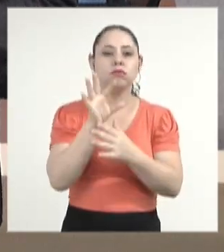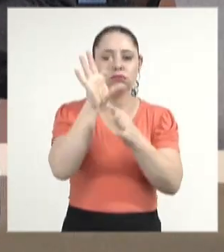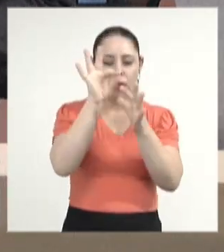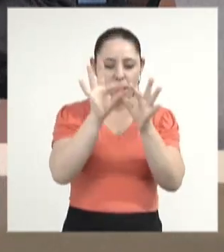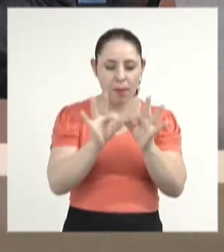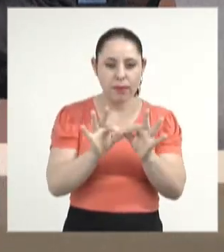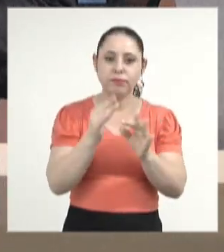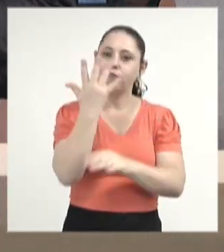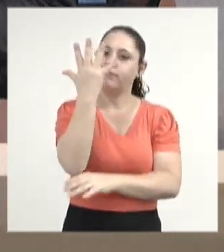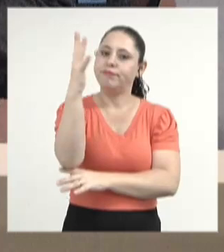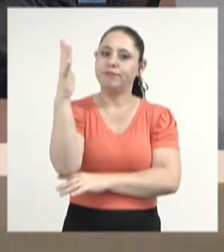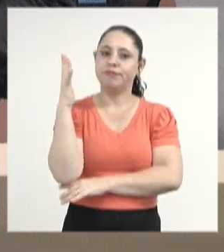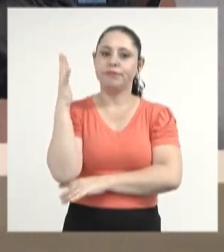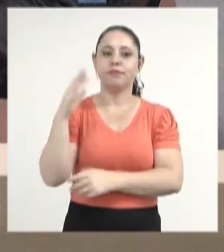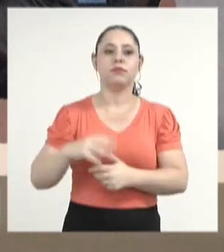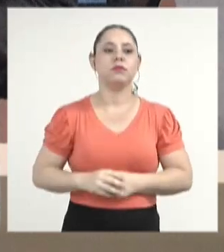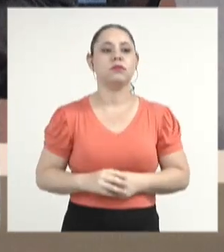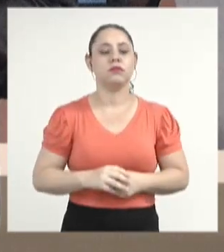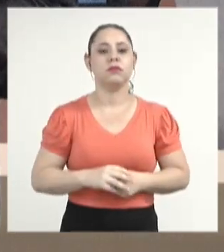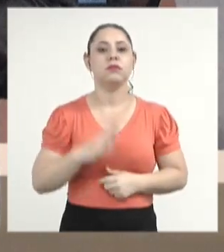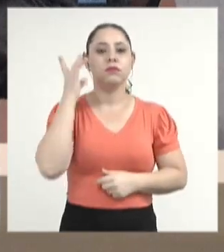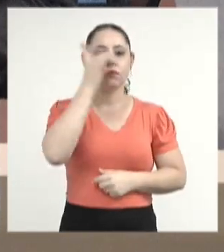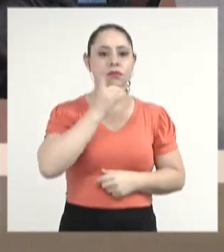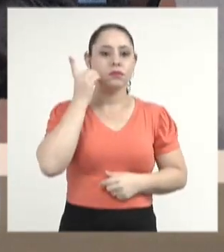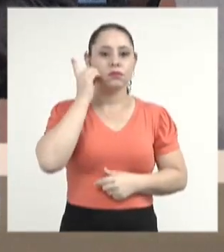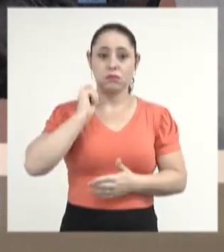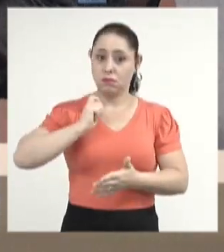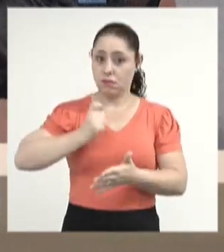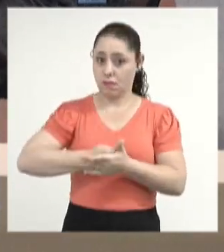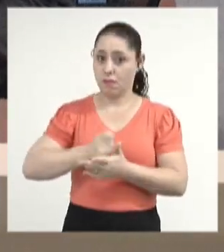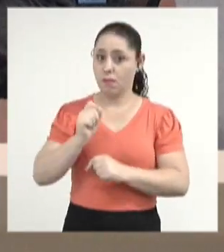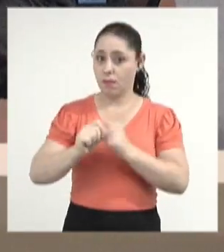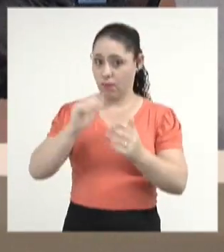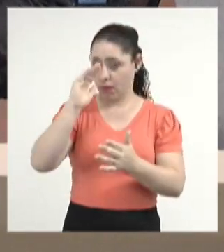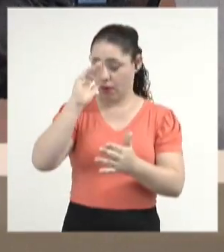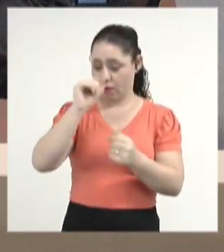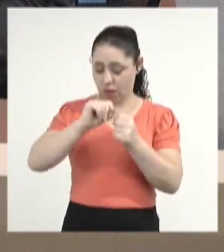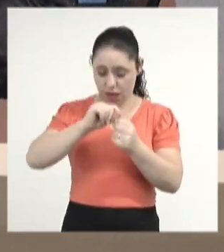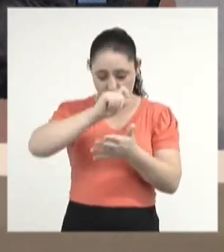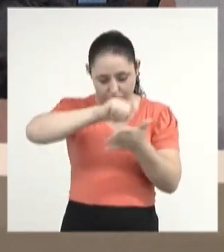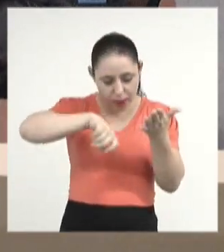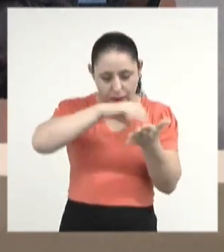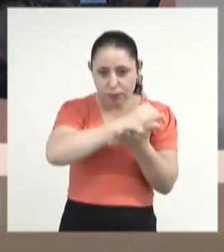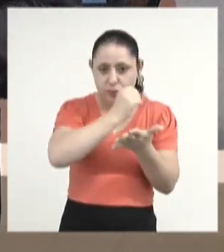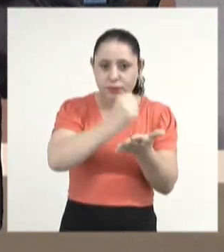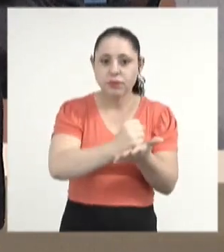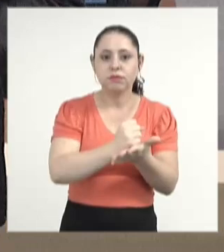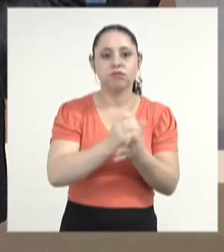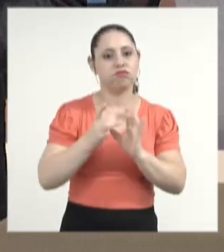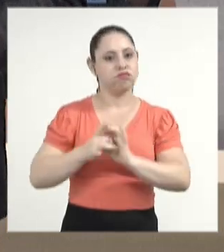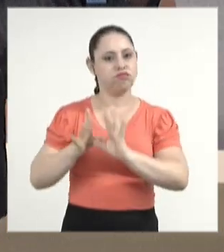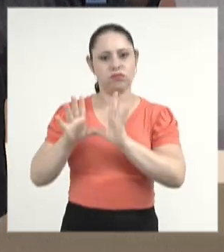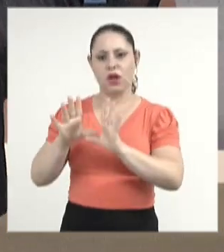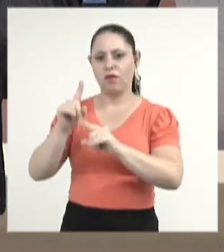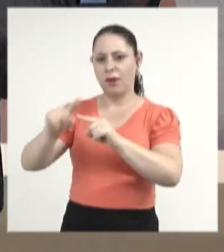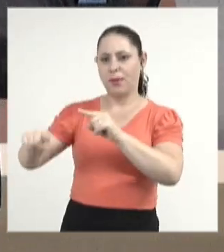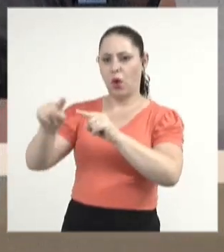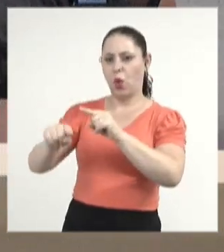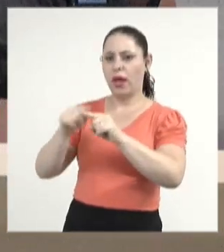medições ambientais. Segundo o deputado, a exigência de acreditação impossibilitará